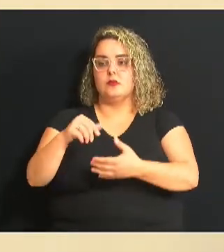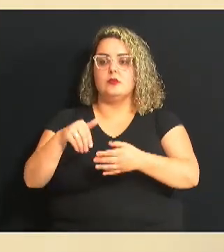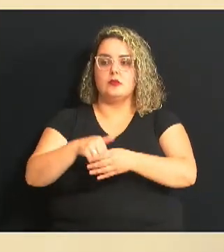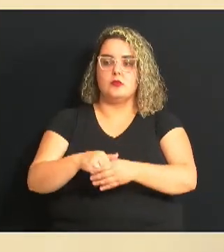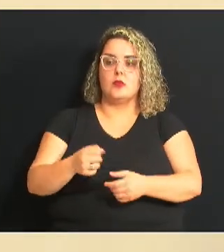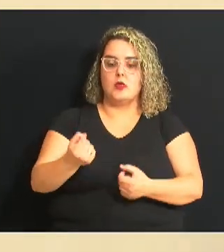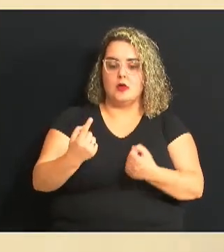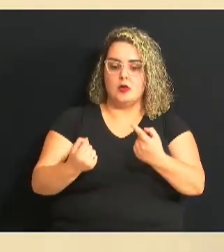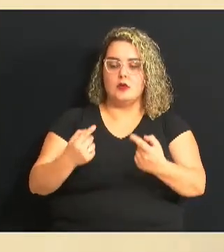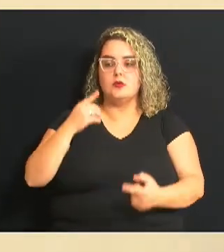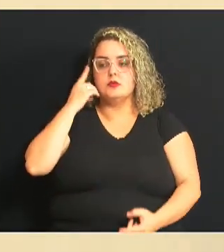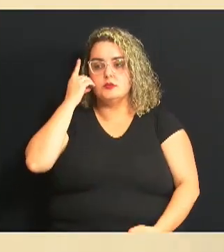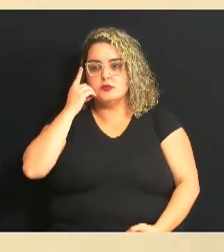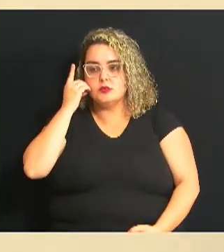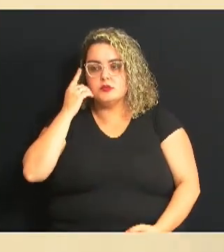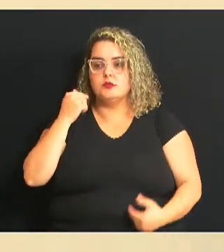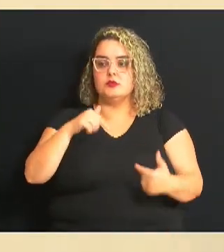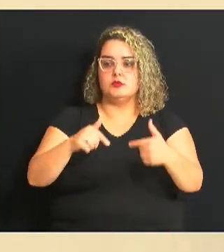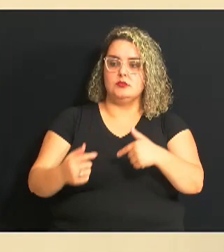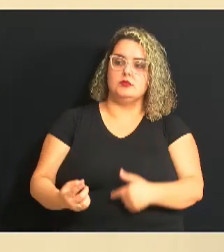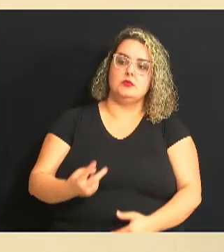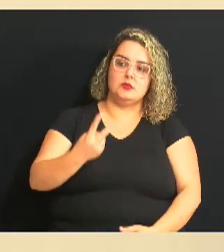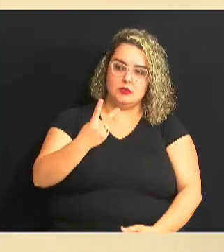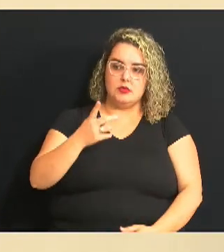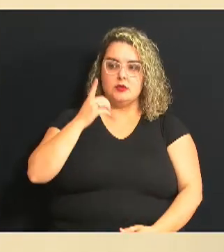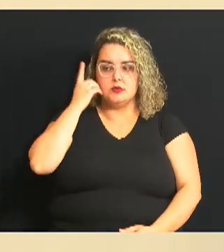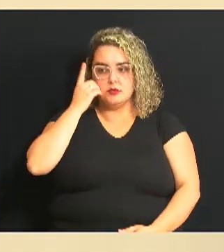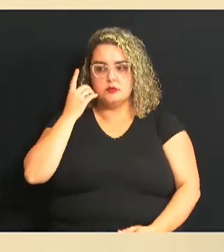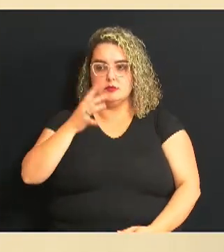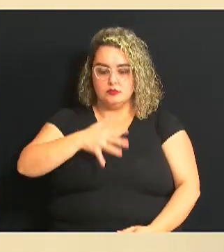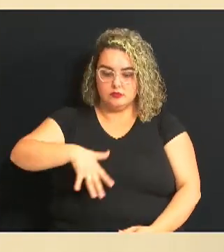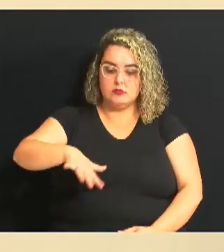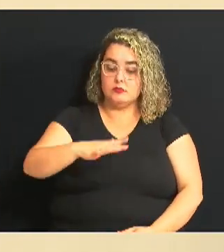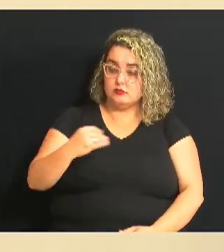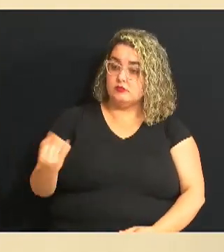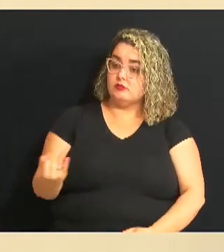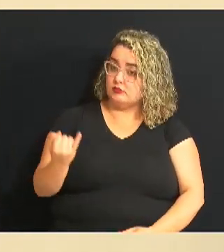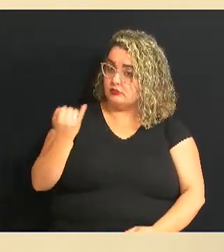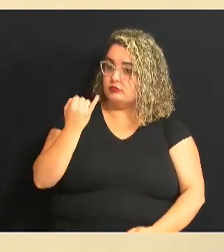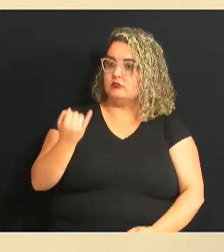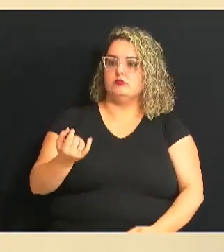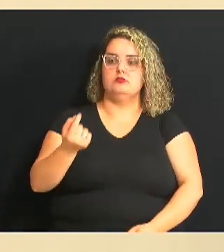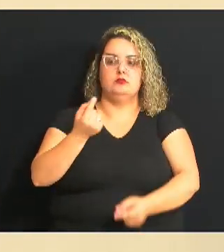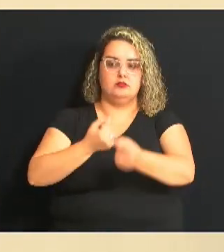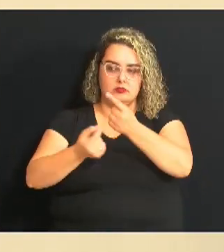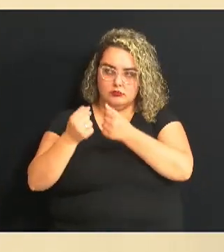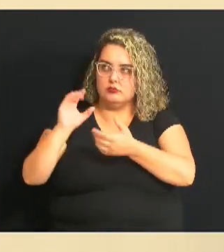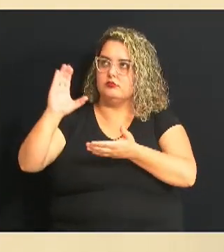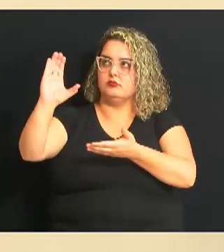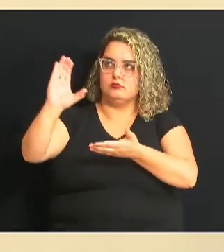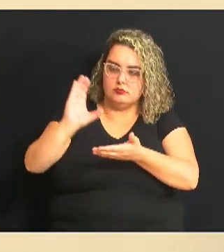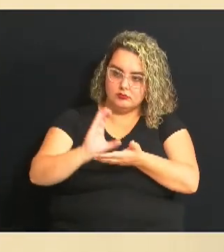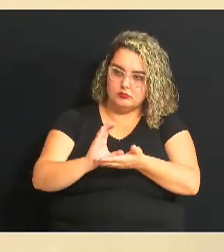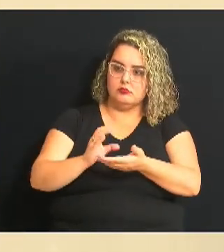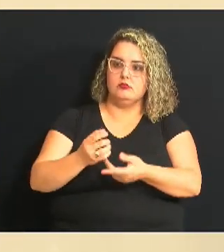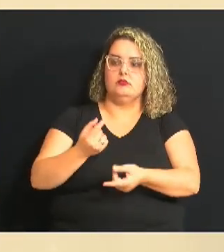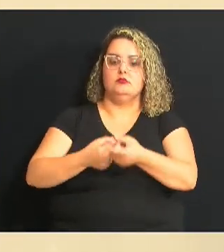deputados. Eu trabalhei para 2 deputados da nossa região, que são importantes para trazer recurso,